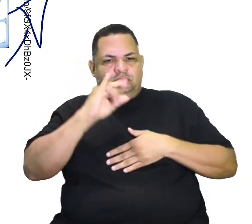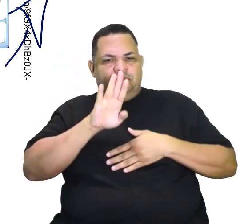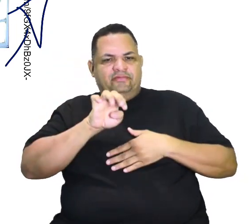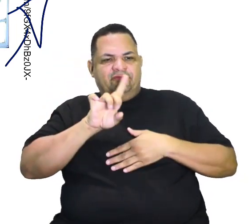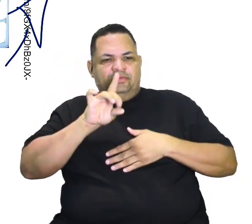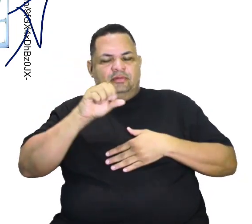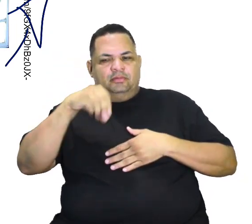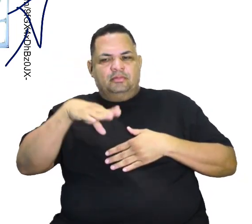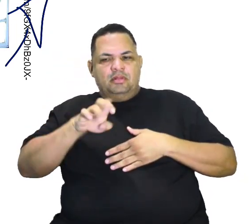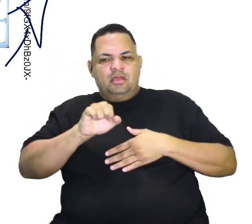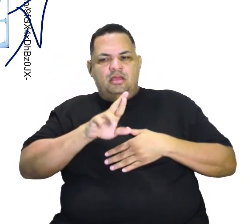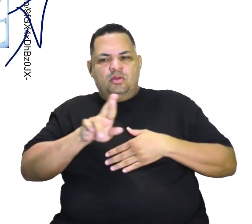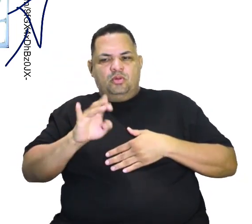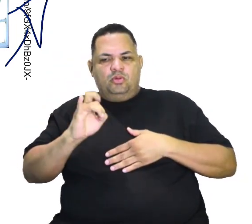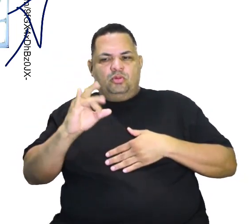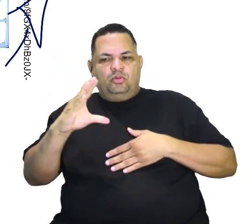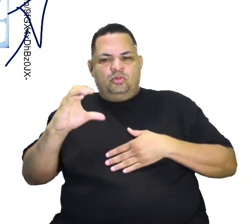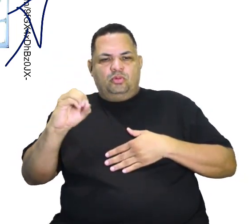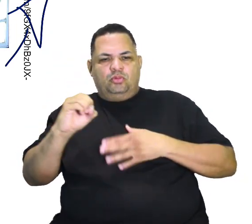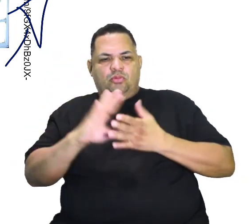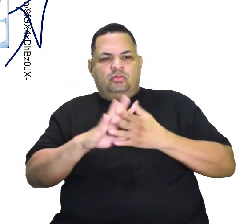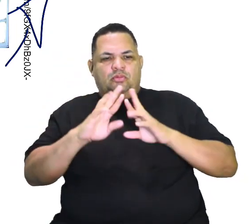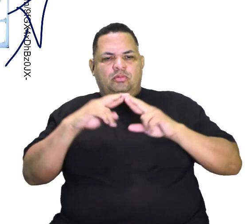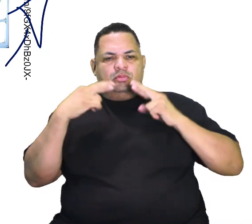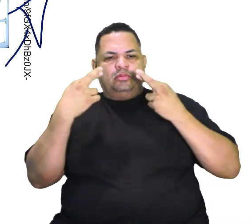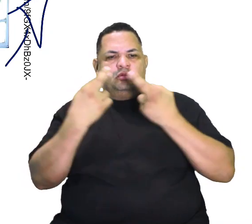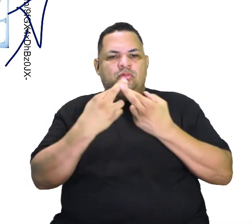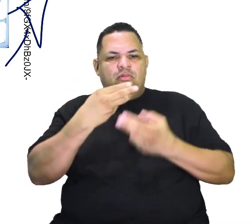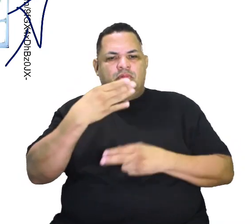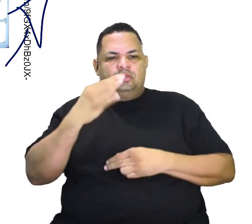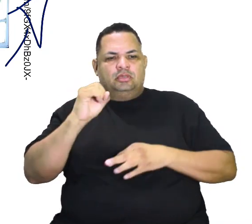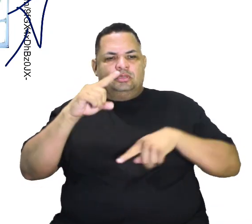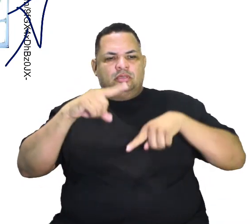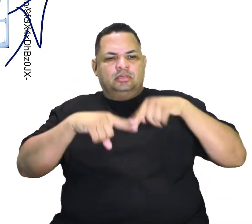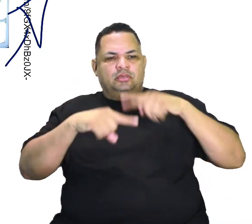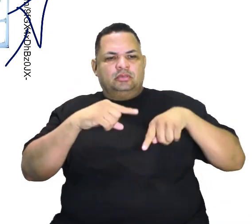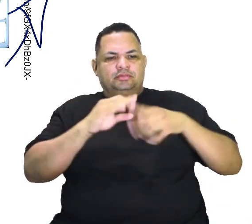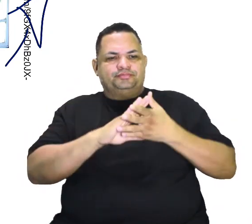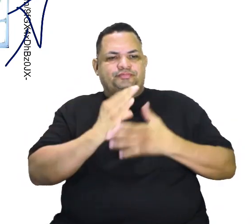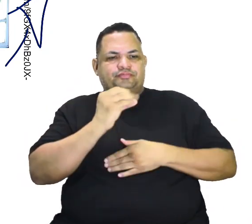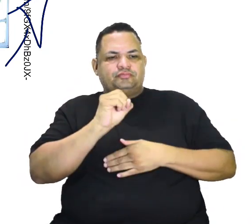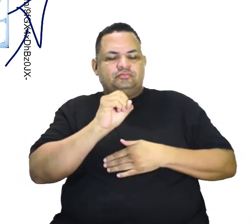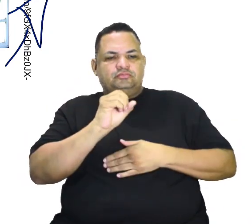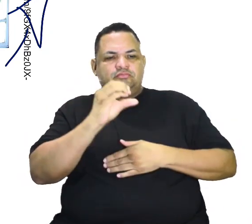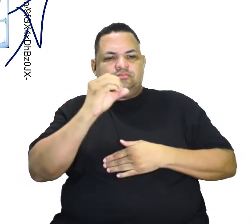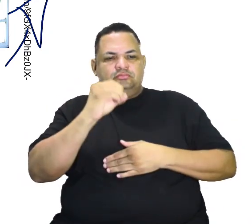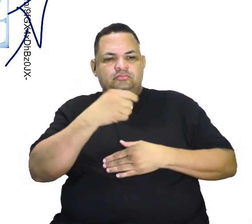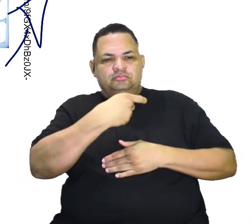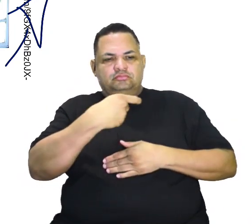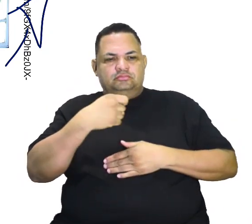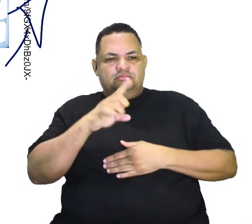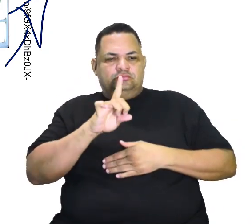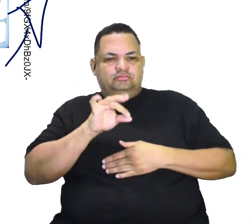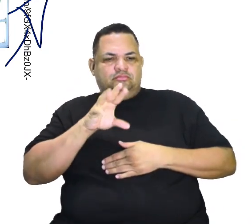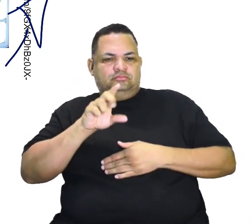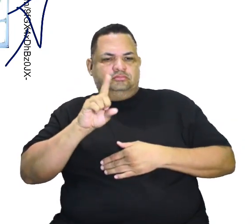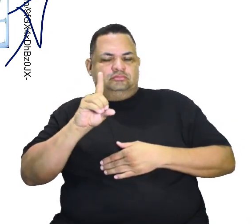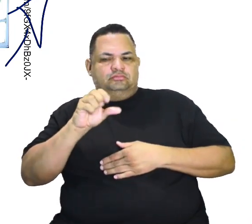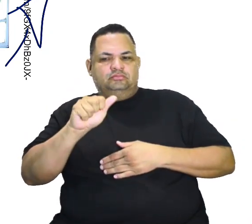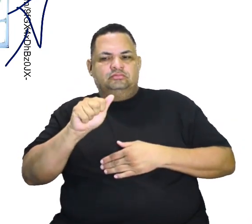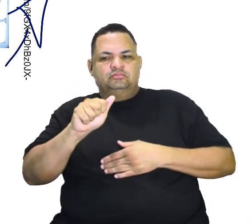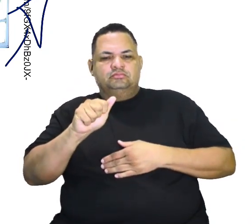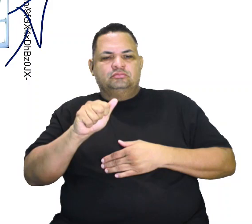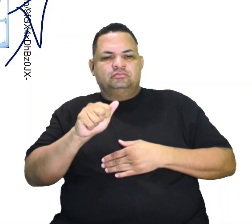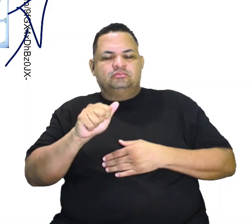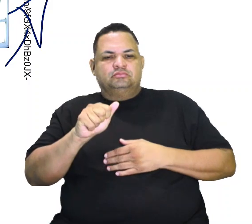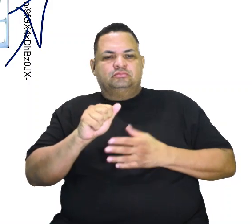Casa de Cultura de Ivan Marrocos, em Porto Velho. A mostra reuniu 30 peças oxidadas, né?